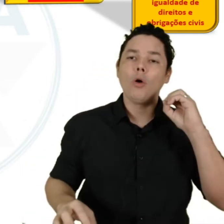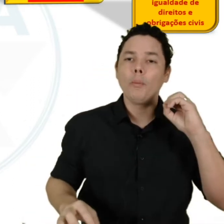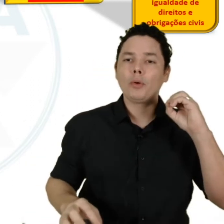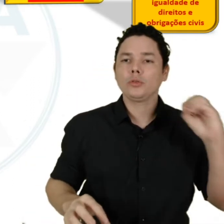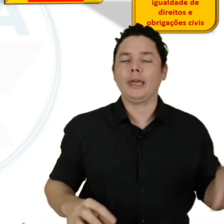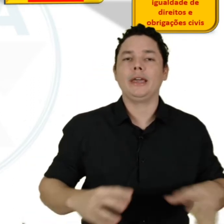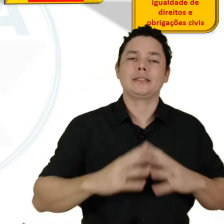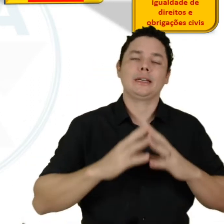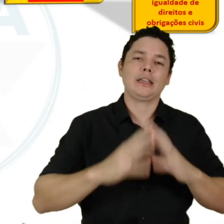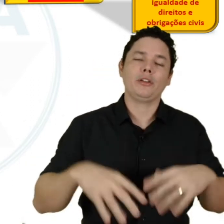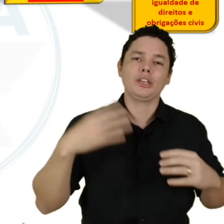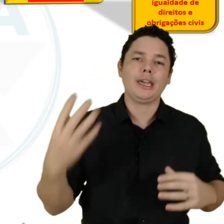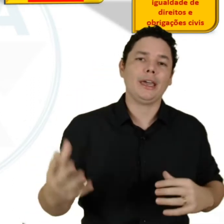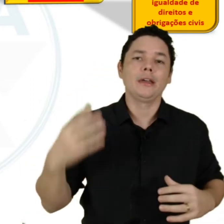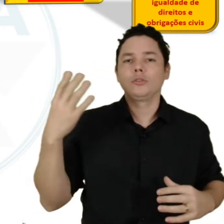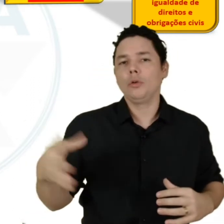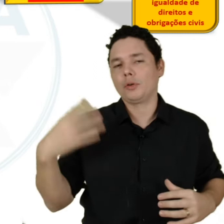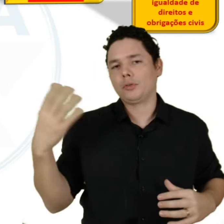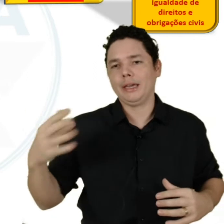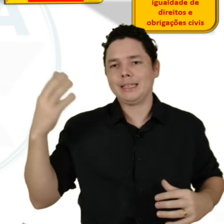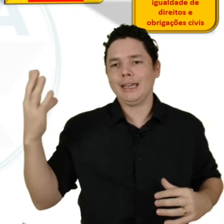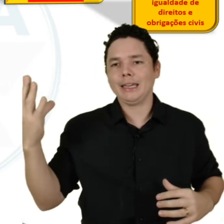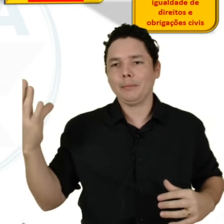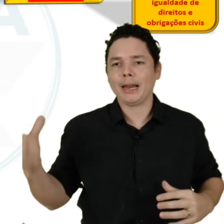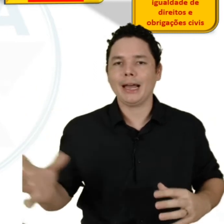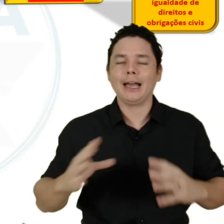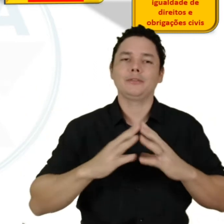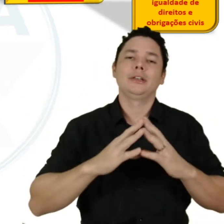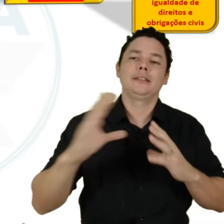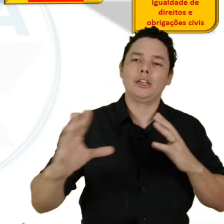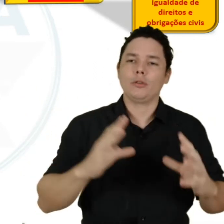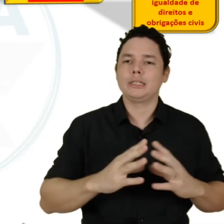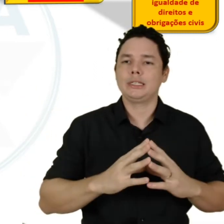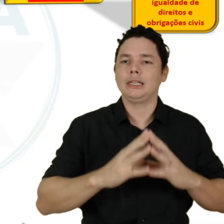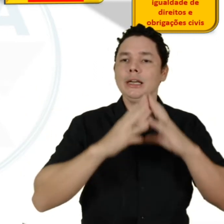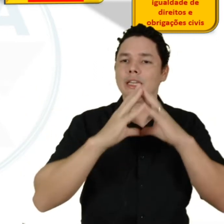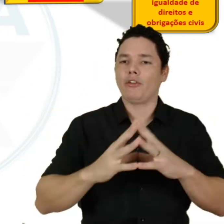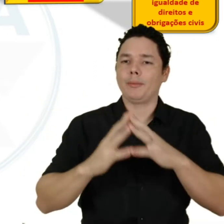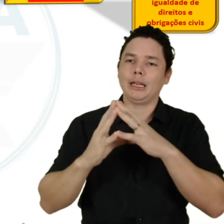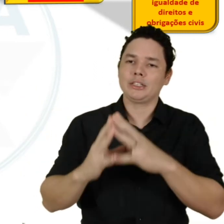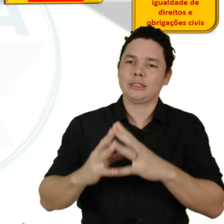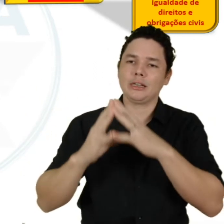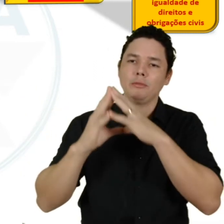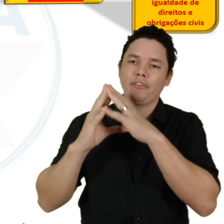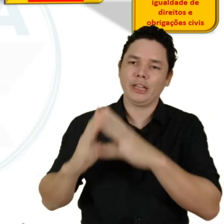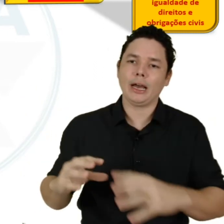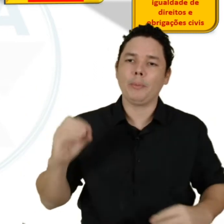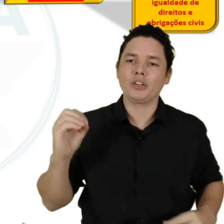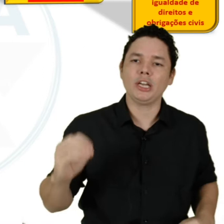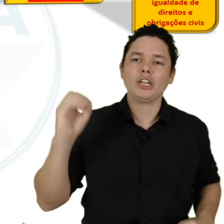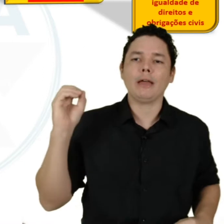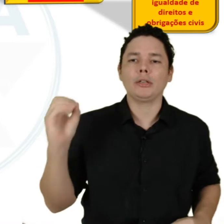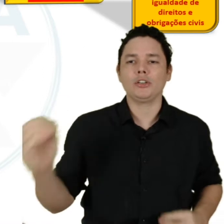brasileira ou portuguesa. Aqui está falando de quê? Do português equiparado. desde conhecida na forma da legislação